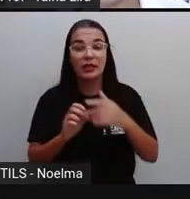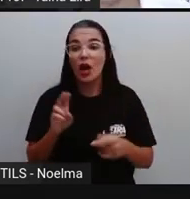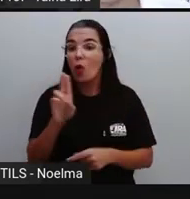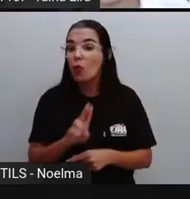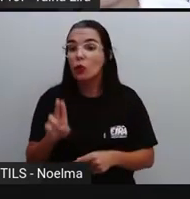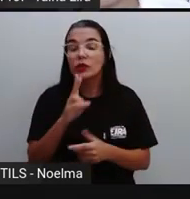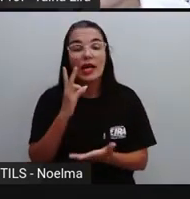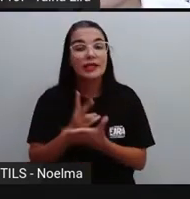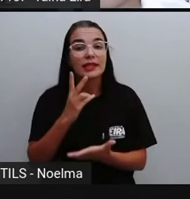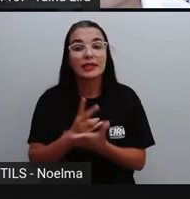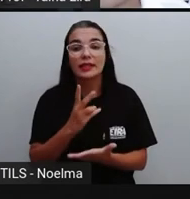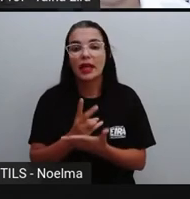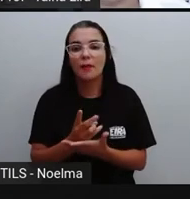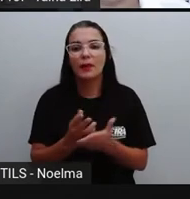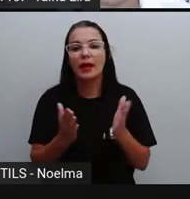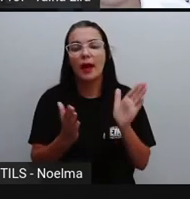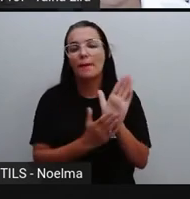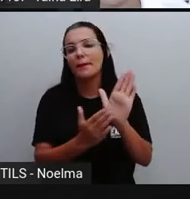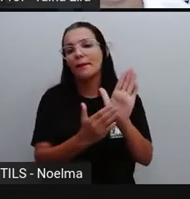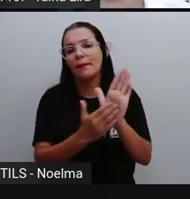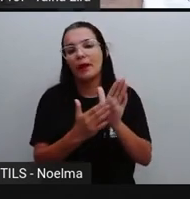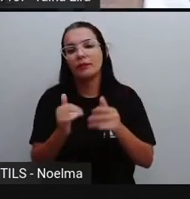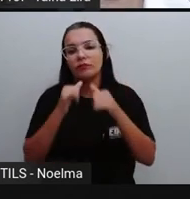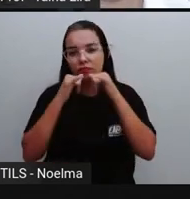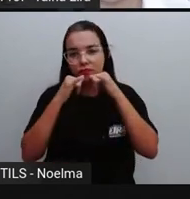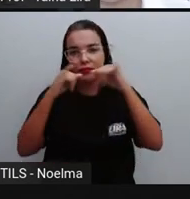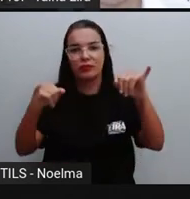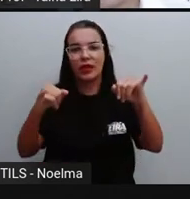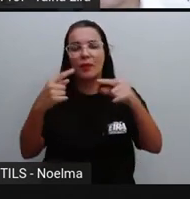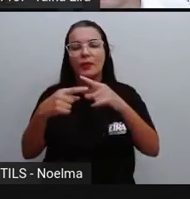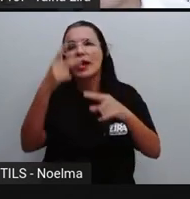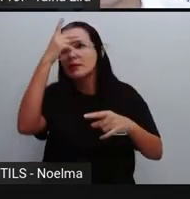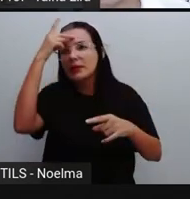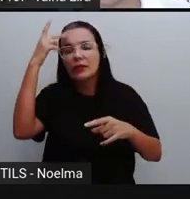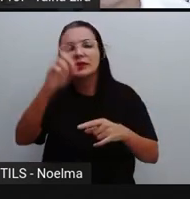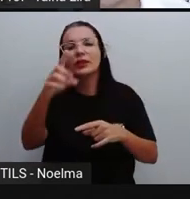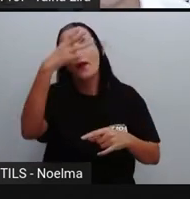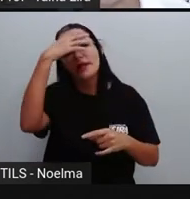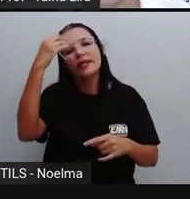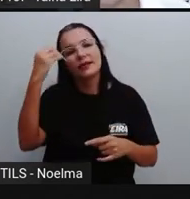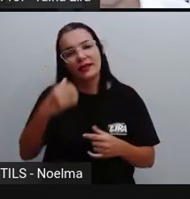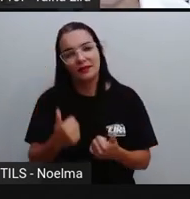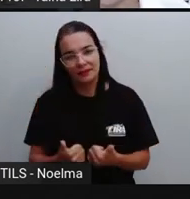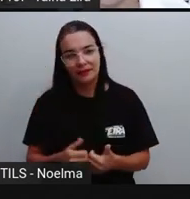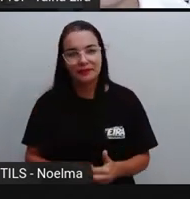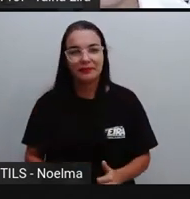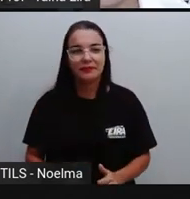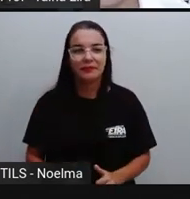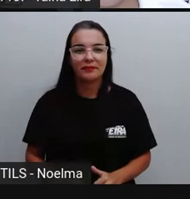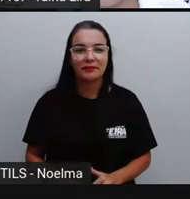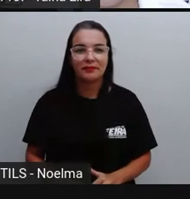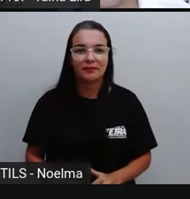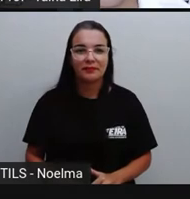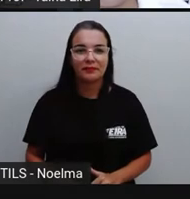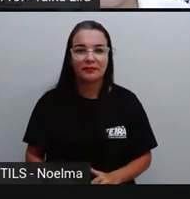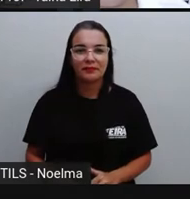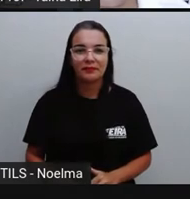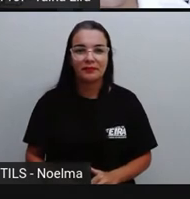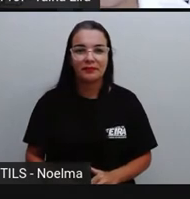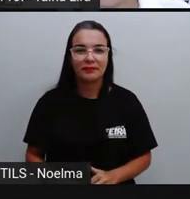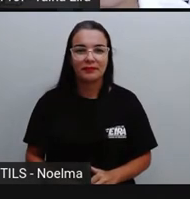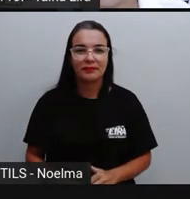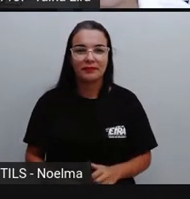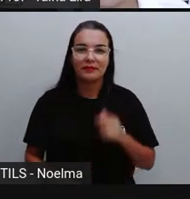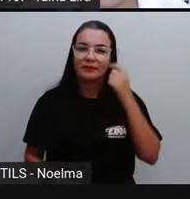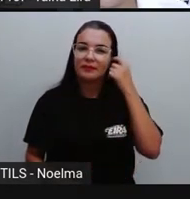suas campanhas, né? Publicitárias para que o público lembre da empresa, tá? Então, olha